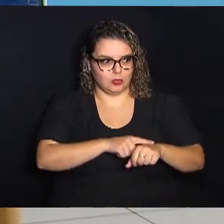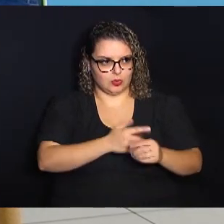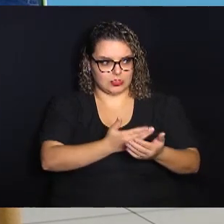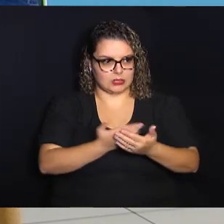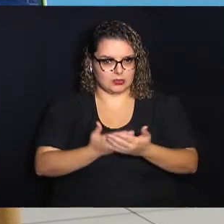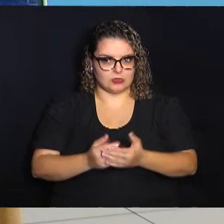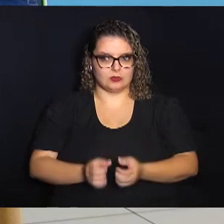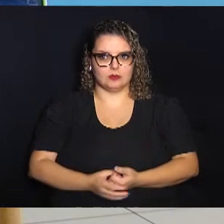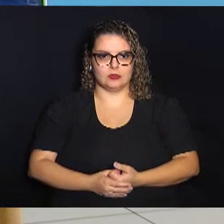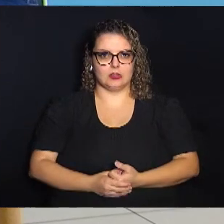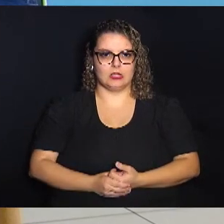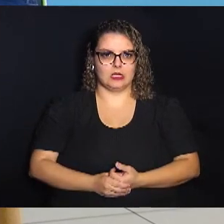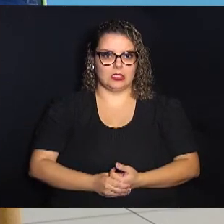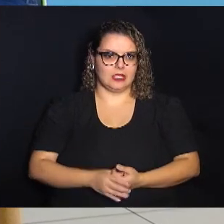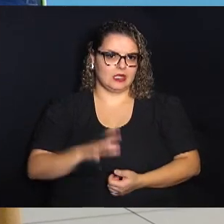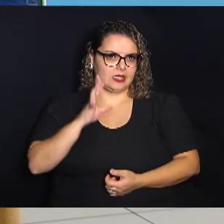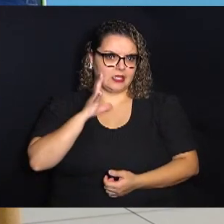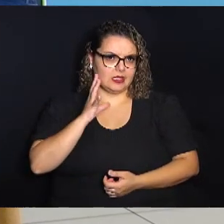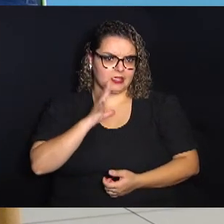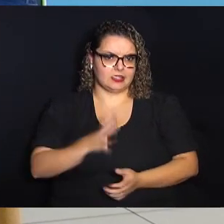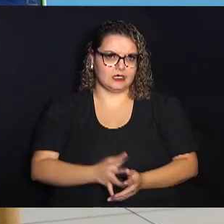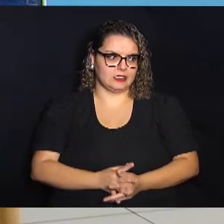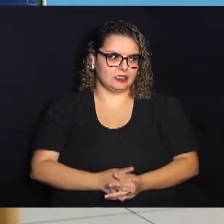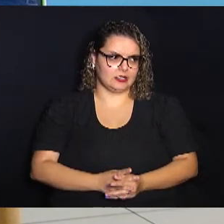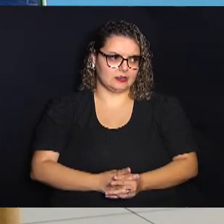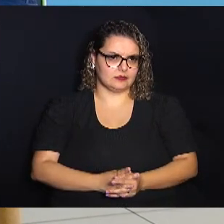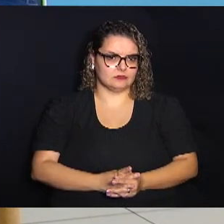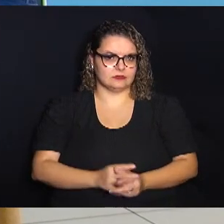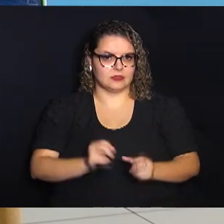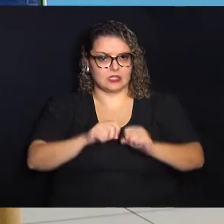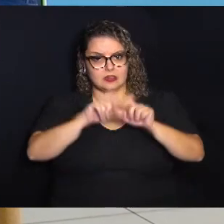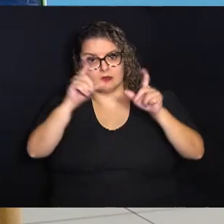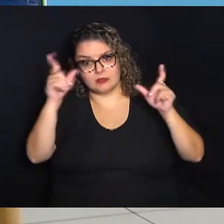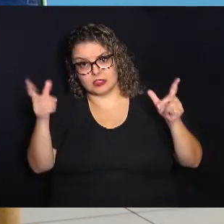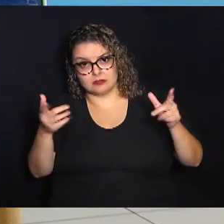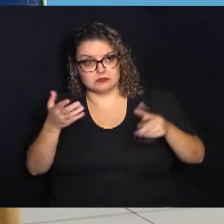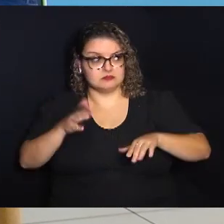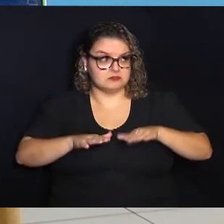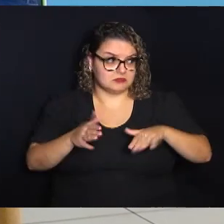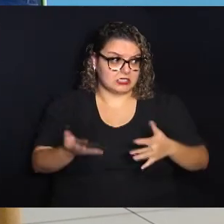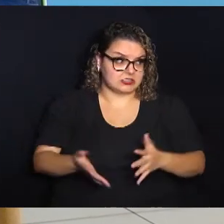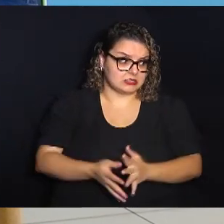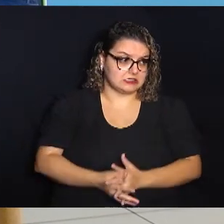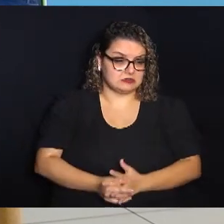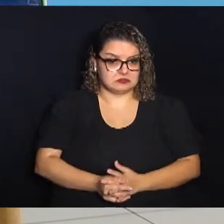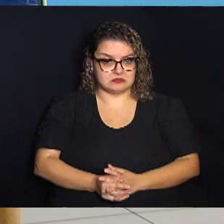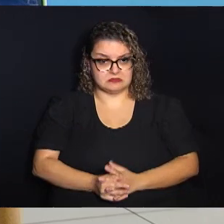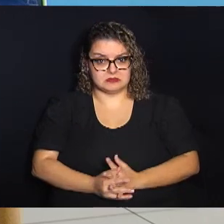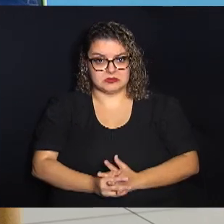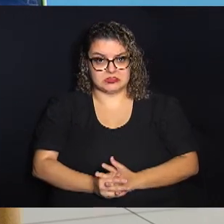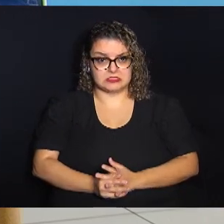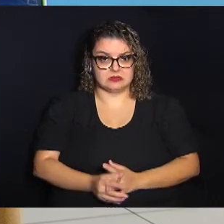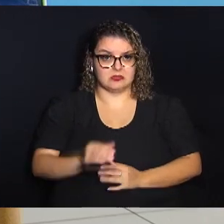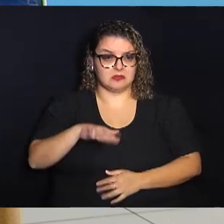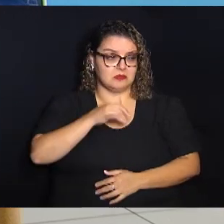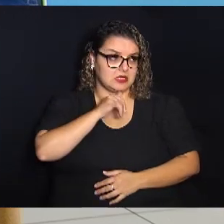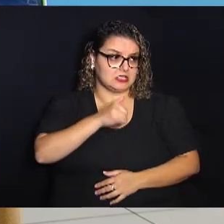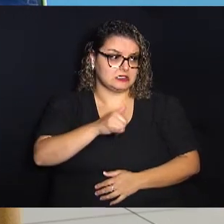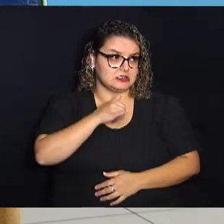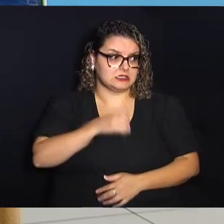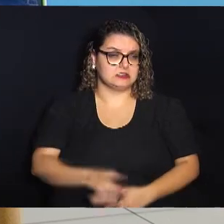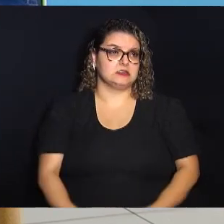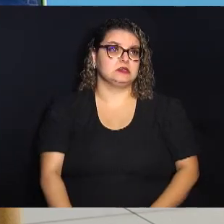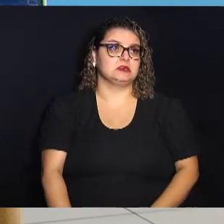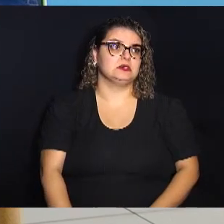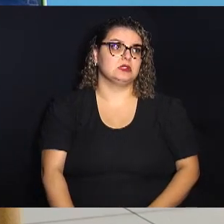de estudo. É legal estudar, não é? Pela manhã, talvez você esteja com mais energia,